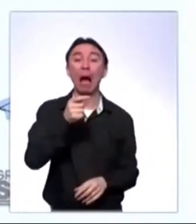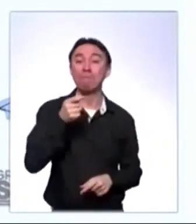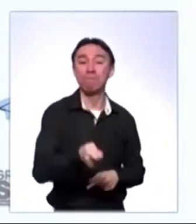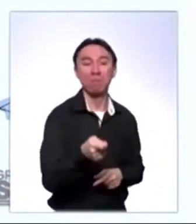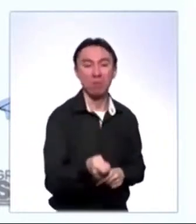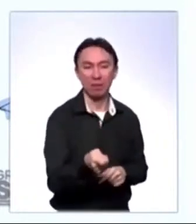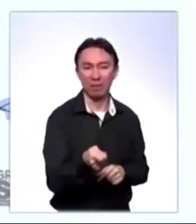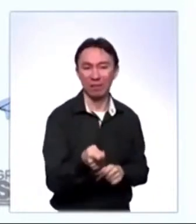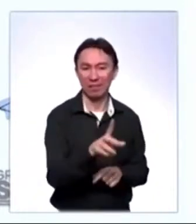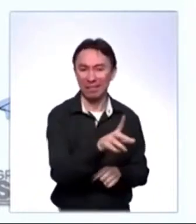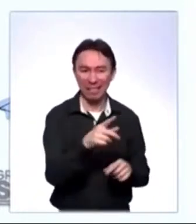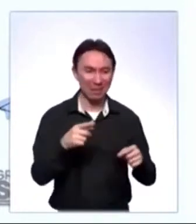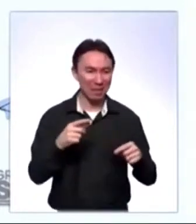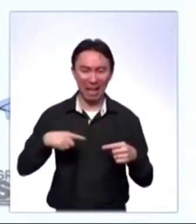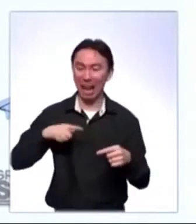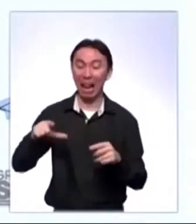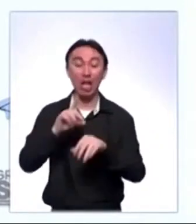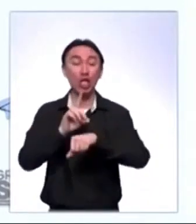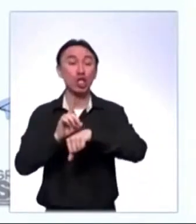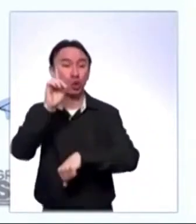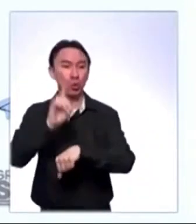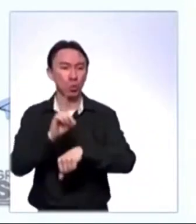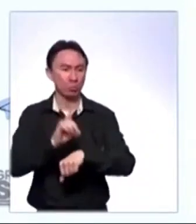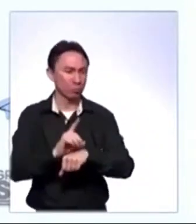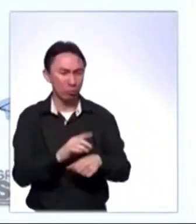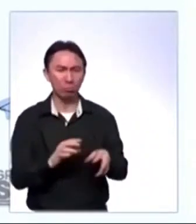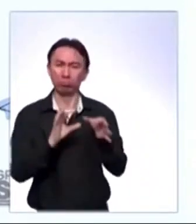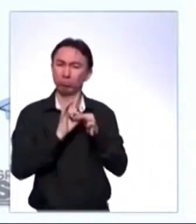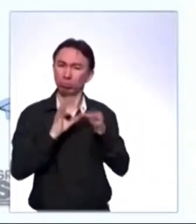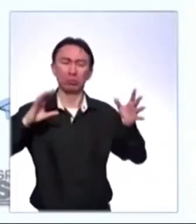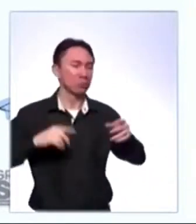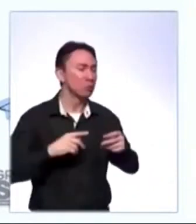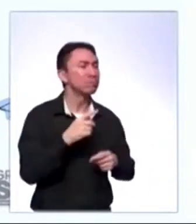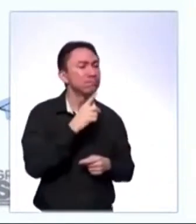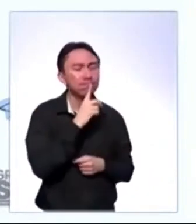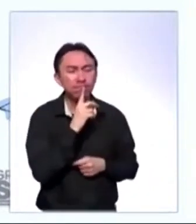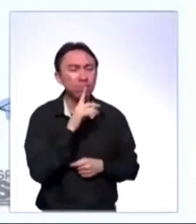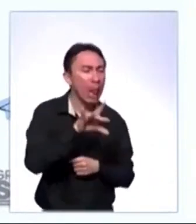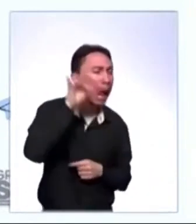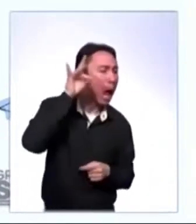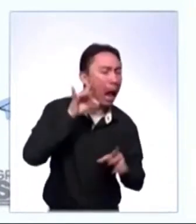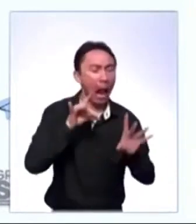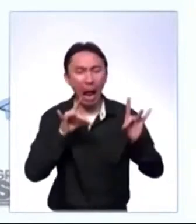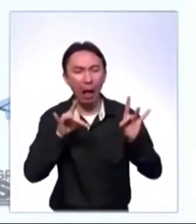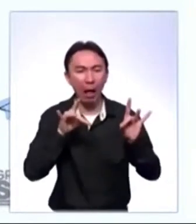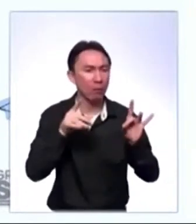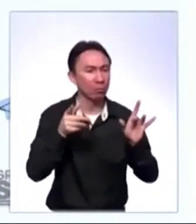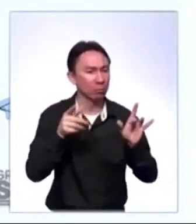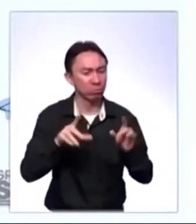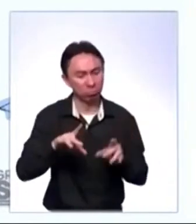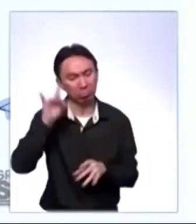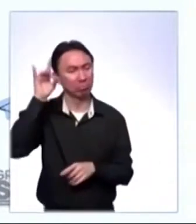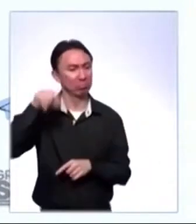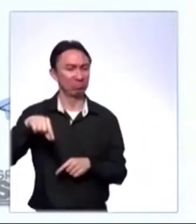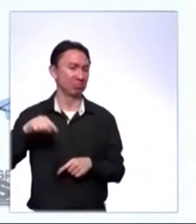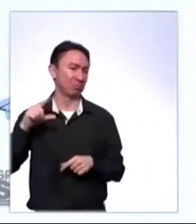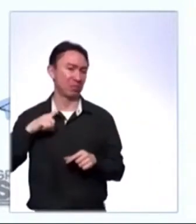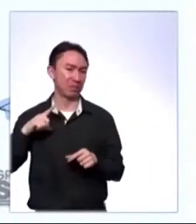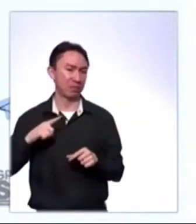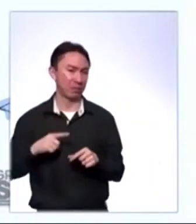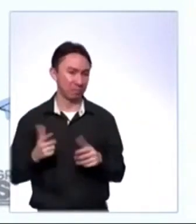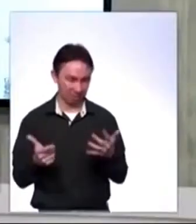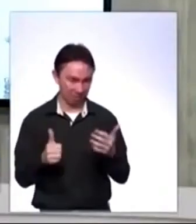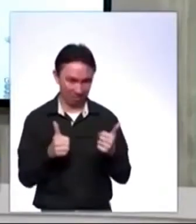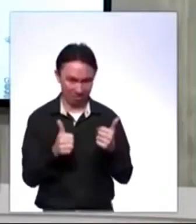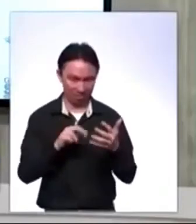anulam a autonomia do diretor. Não, né? O diretor tem autonomia para decidir se ele vai querer usar a rubrica ou não. Tá bom? Bom,